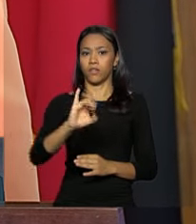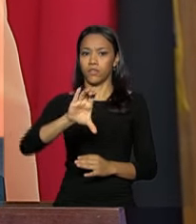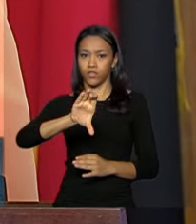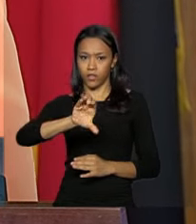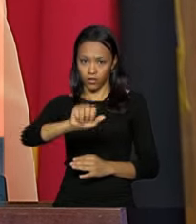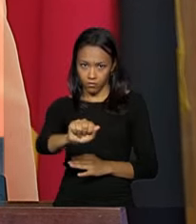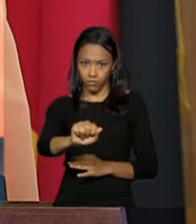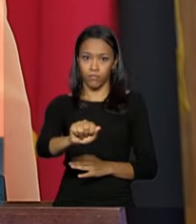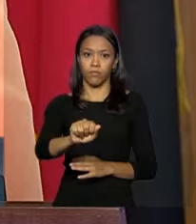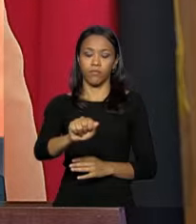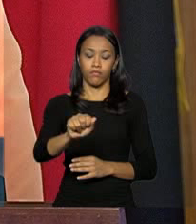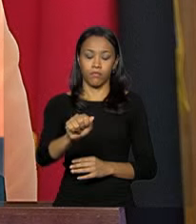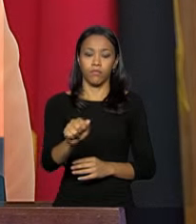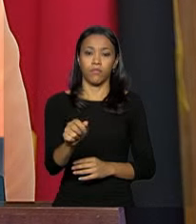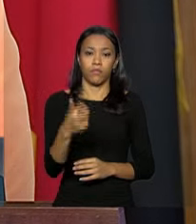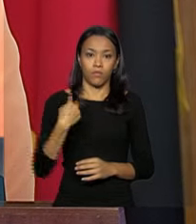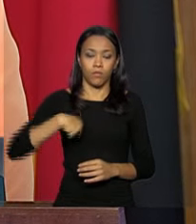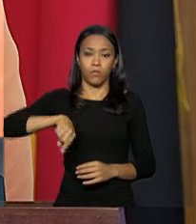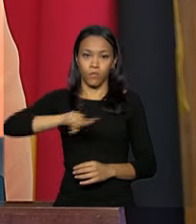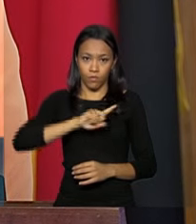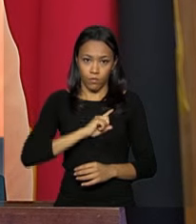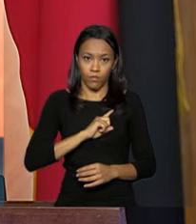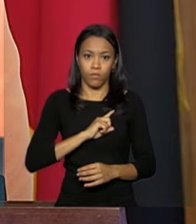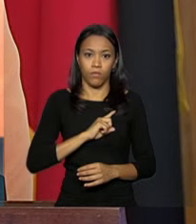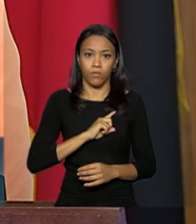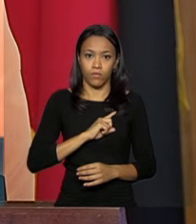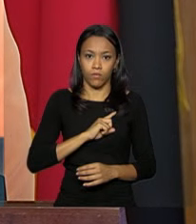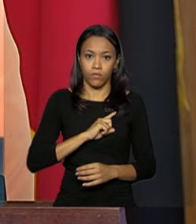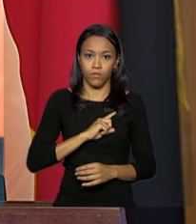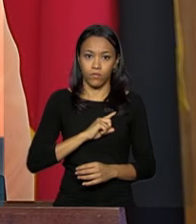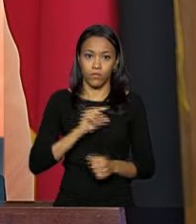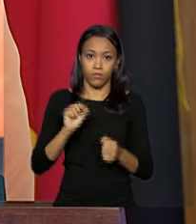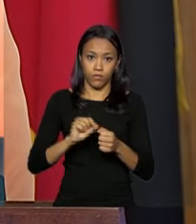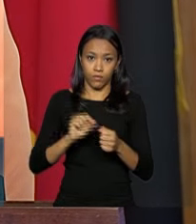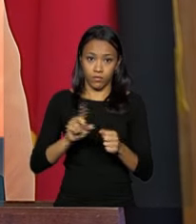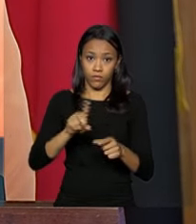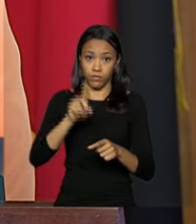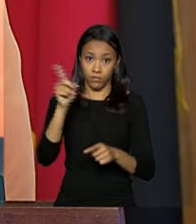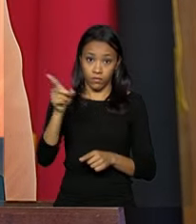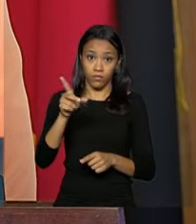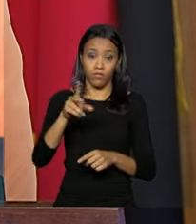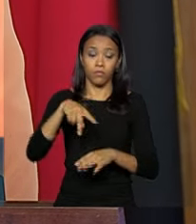É o que estamos a fazer em casa, na Alemanha,